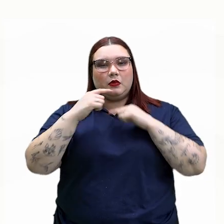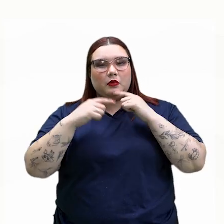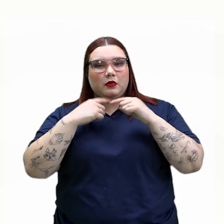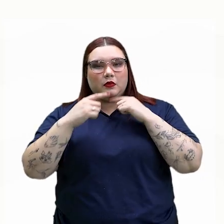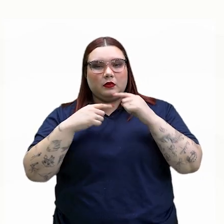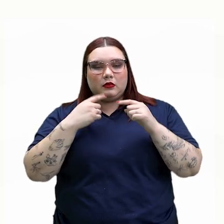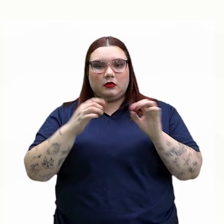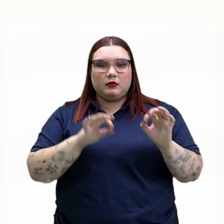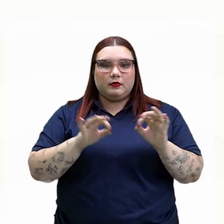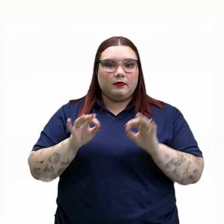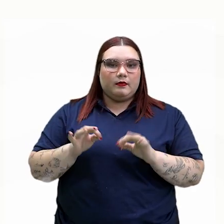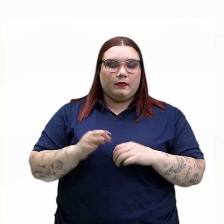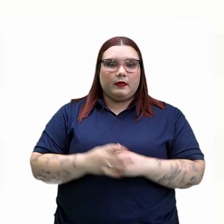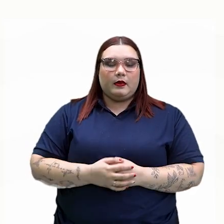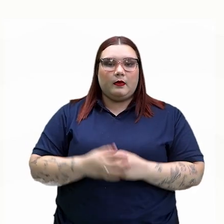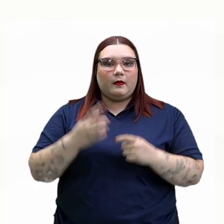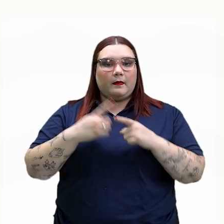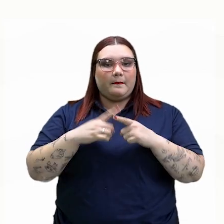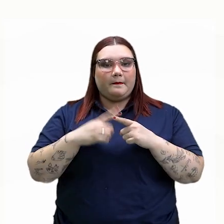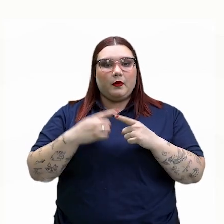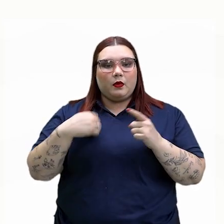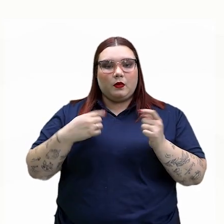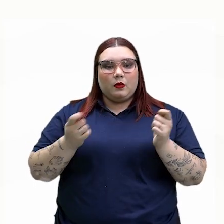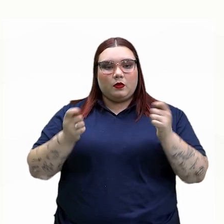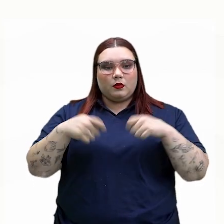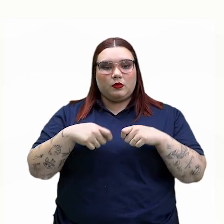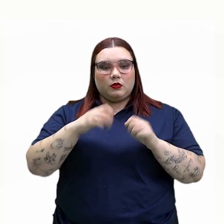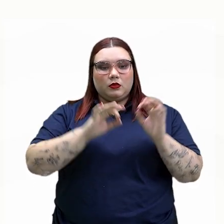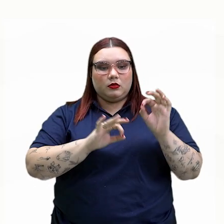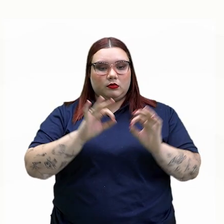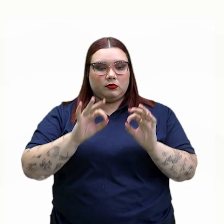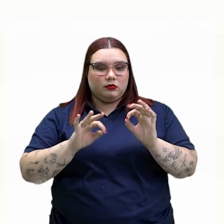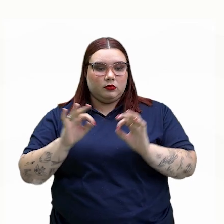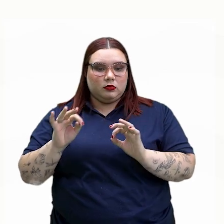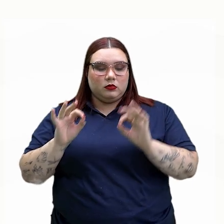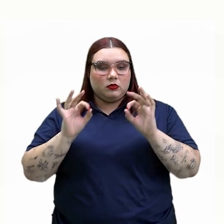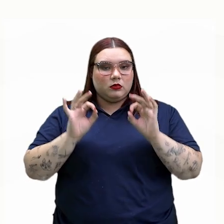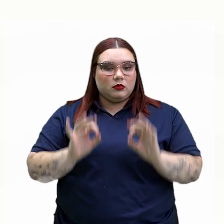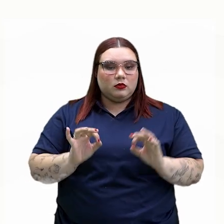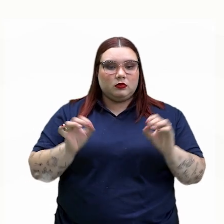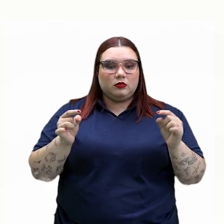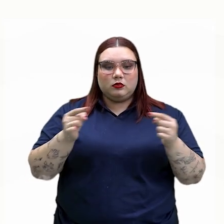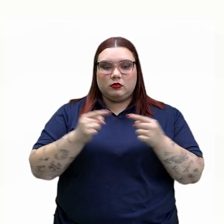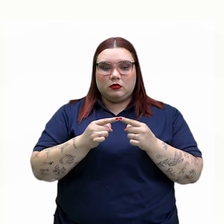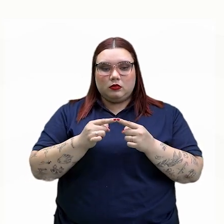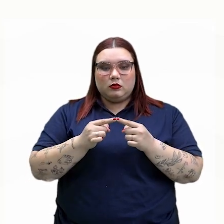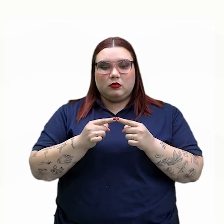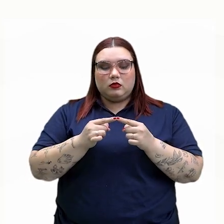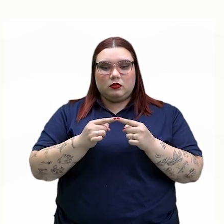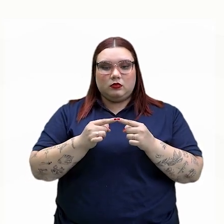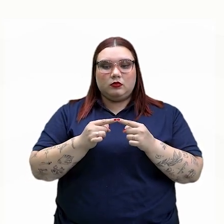dúvidas, né? Porque aqui eu consigo trabalhar exatamente